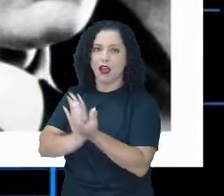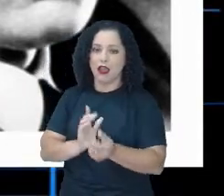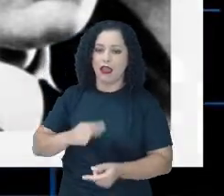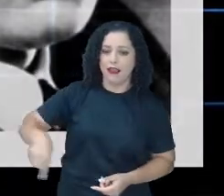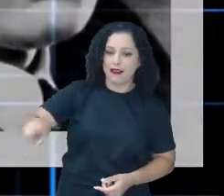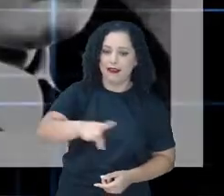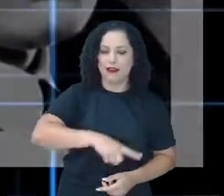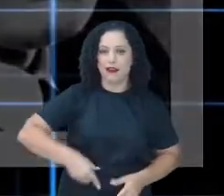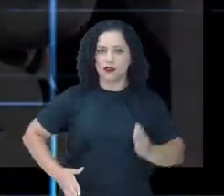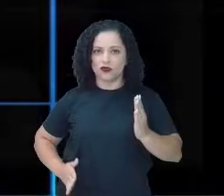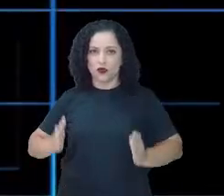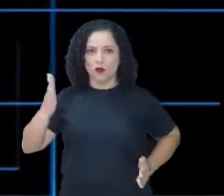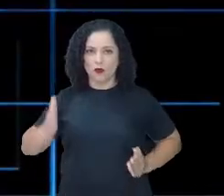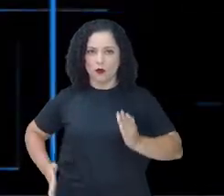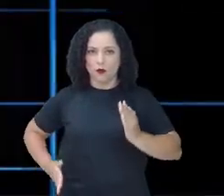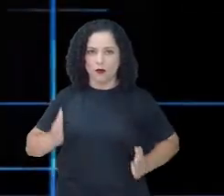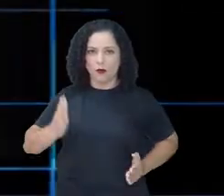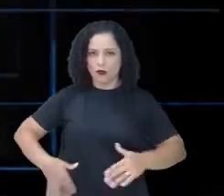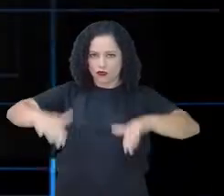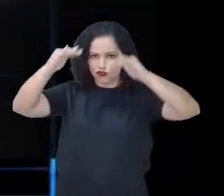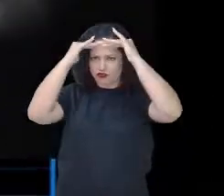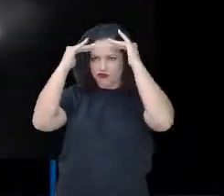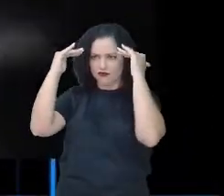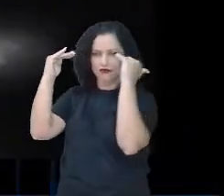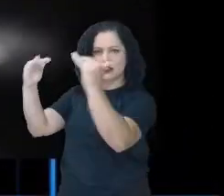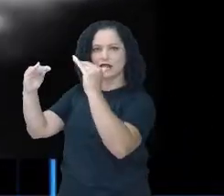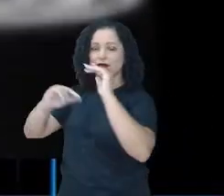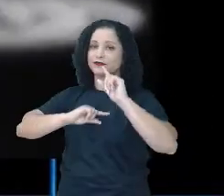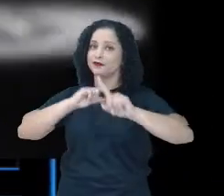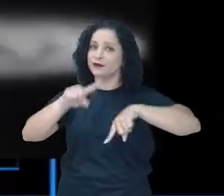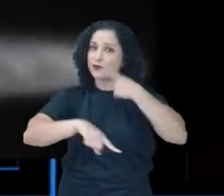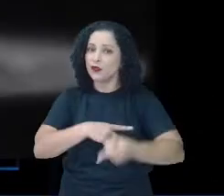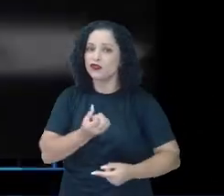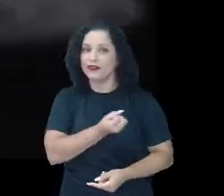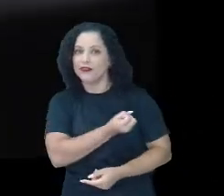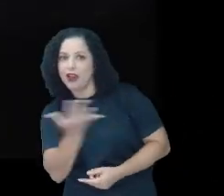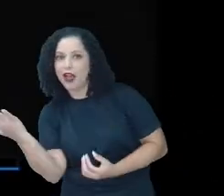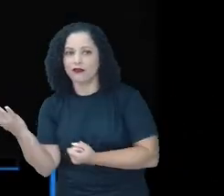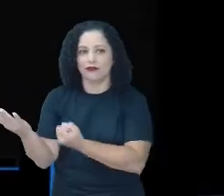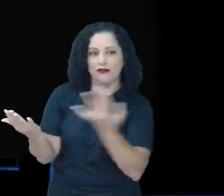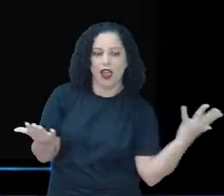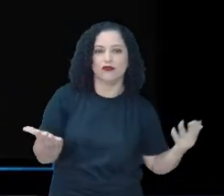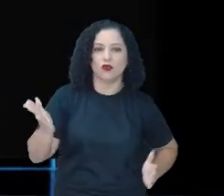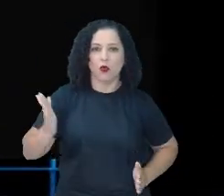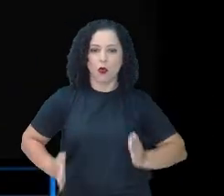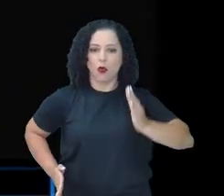obedientes a ele. Depois disso, os robôs começaram a aparecer no cinema.